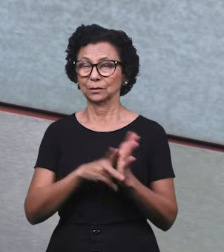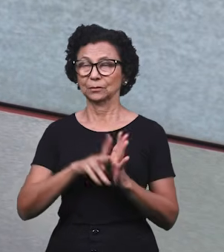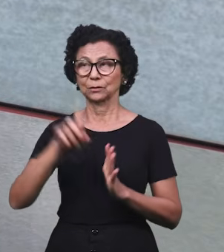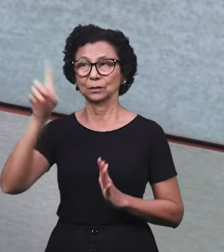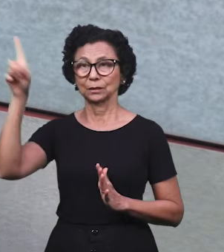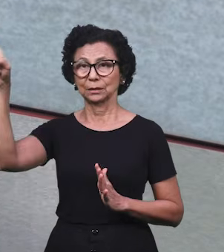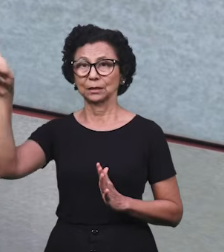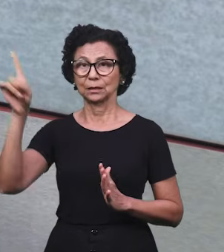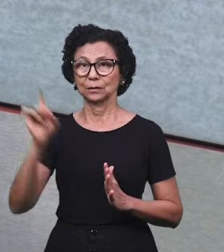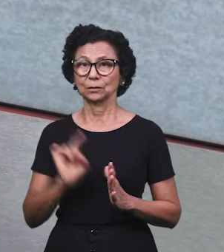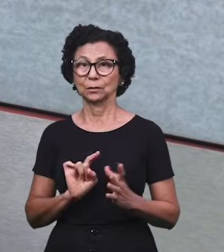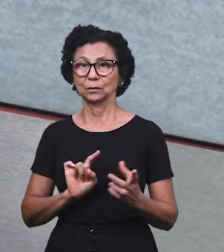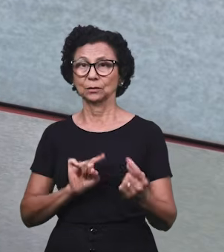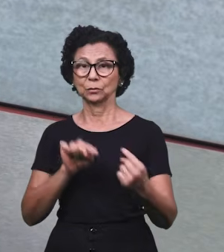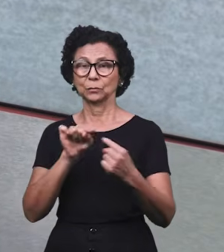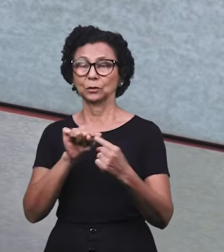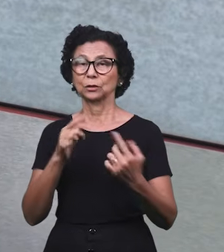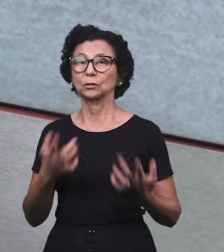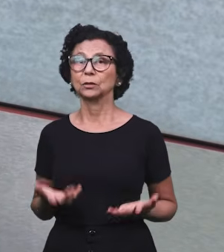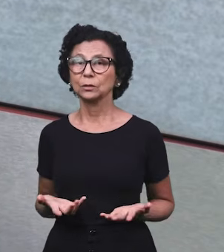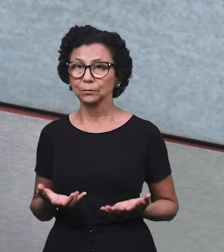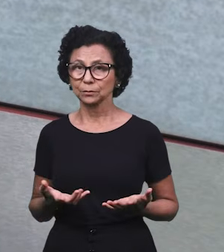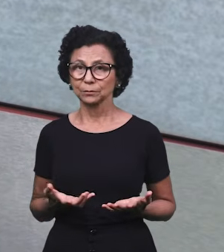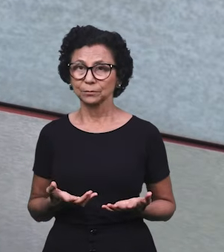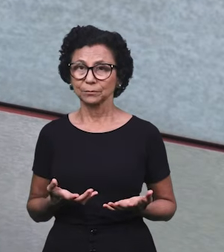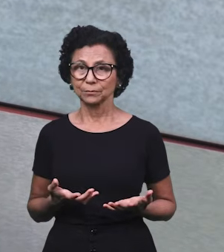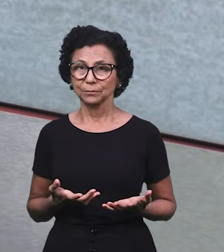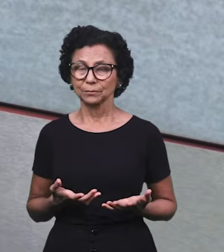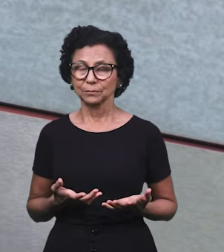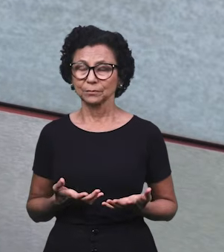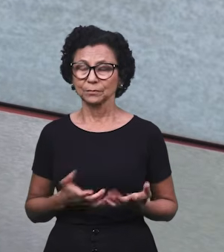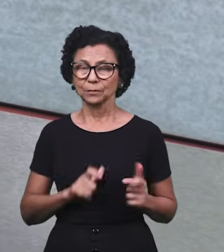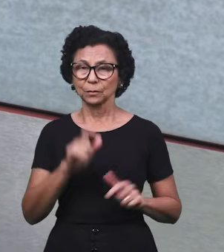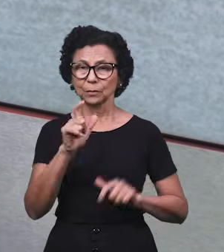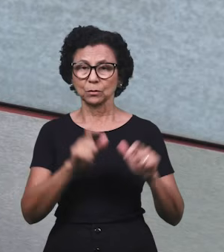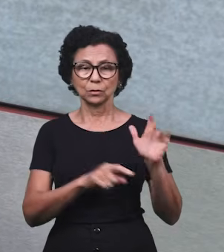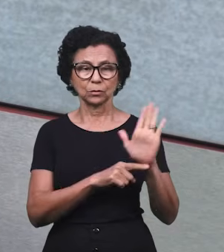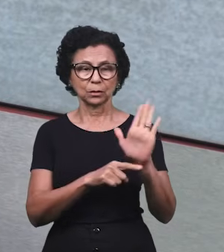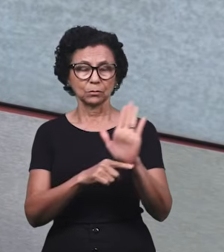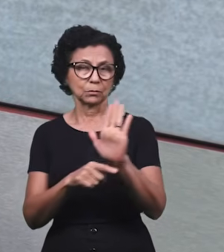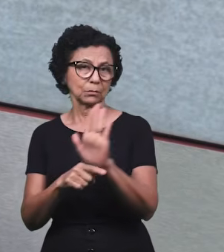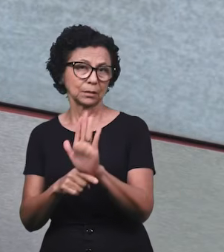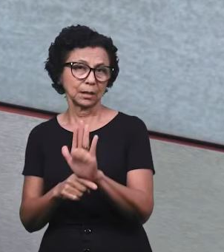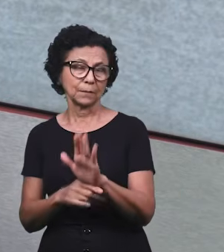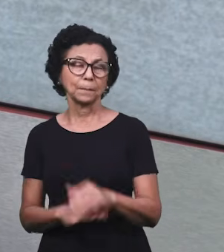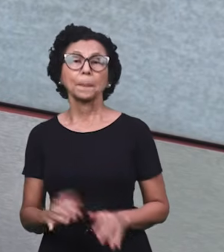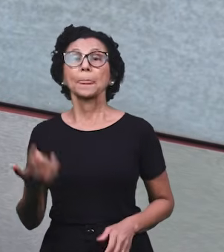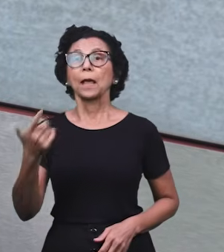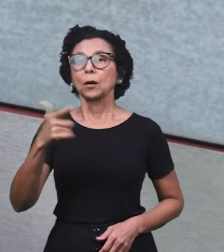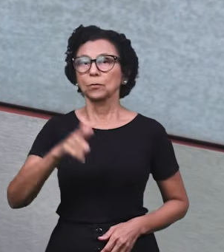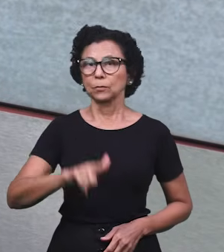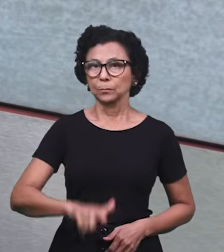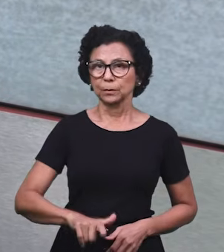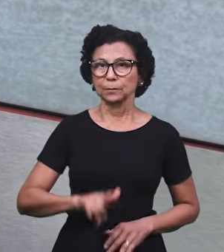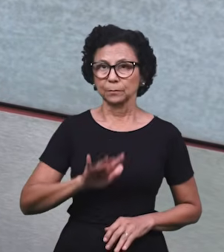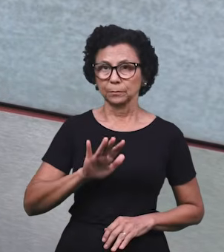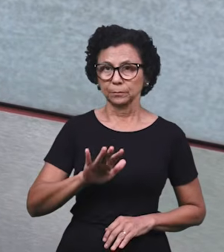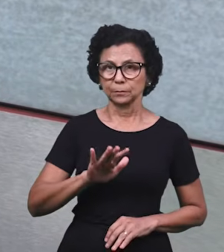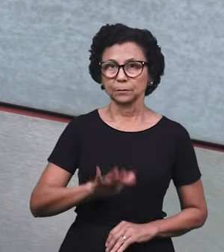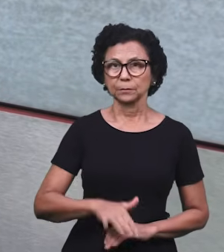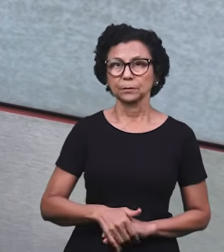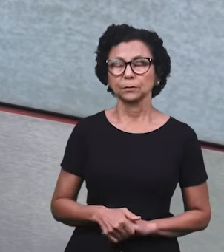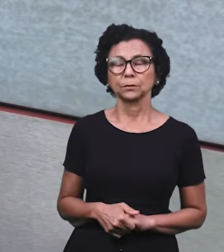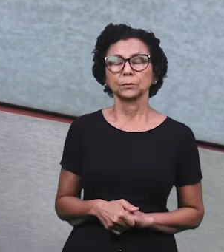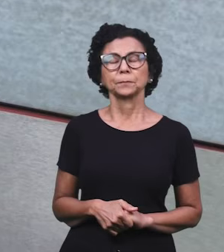foi simplesmente pessoas que fazem o bem. Como nós falamos no início, nós vamos até repetir isso aqui, aquilo que